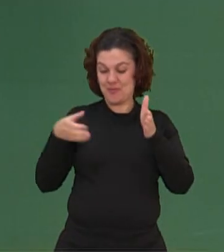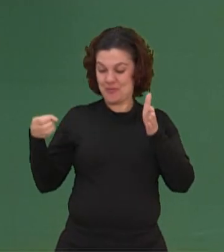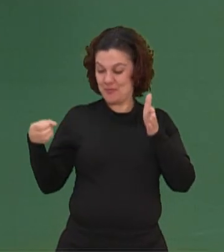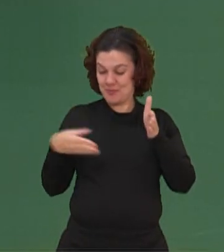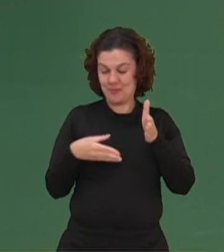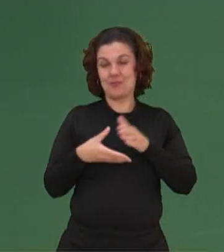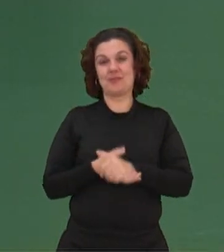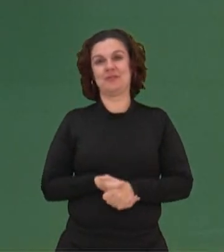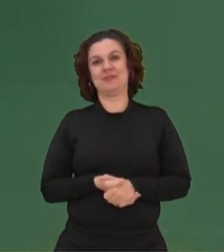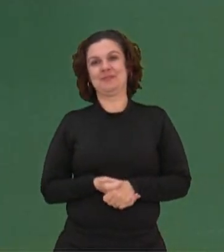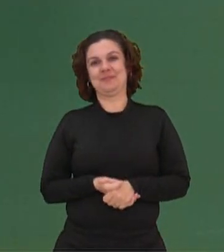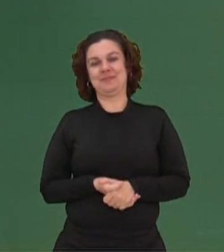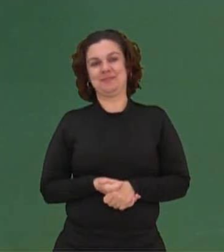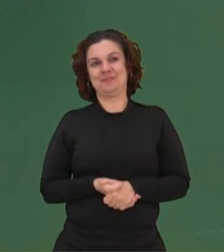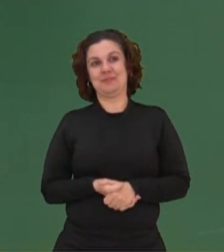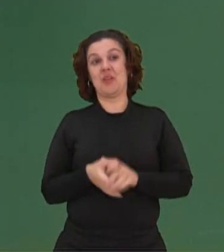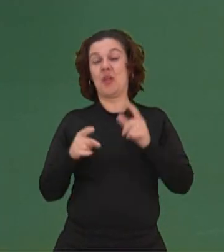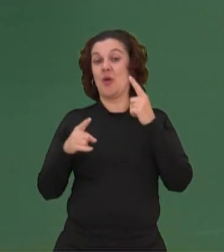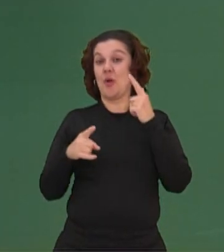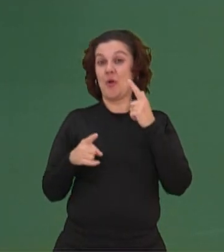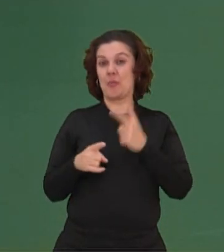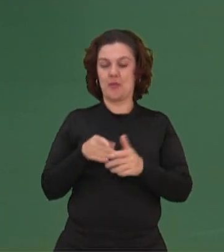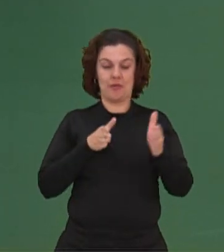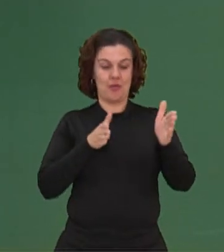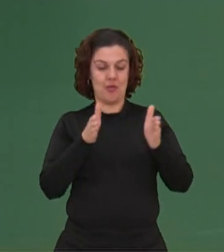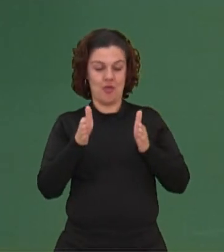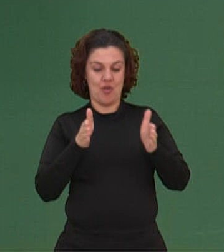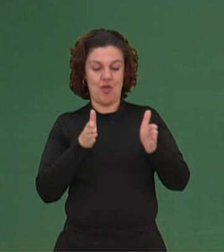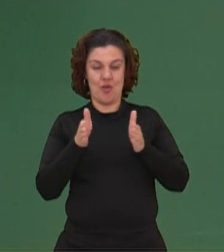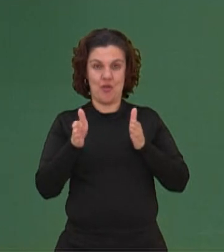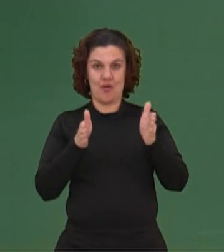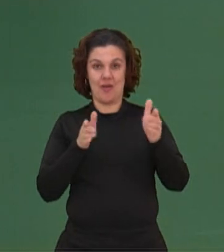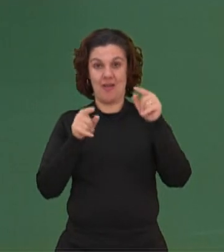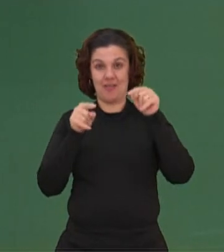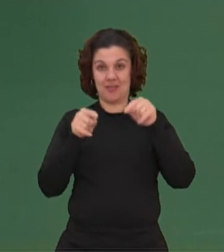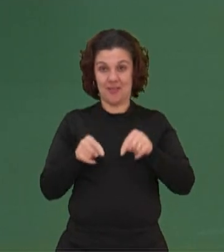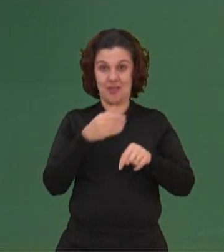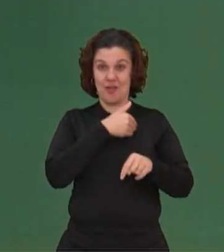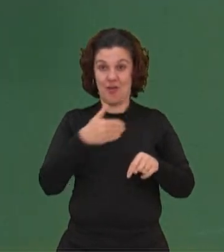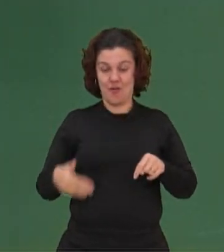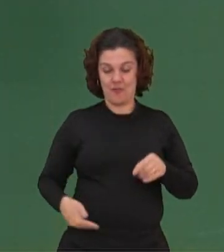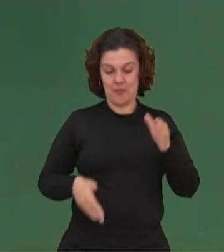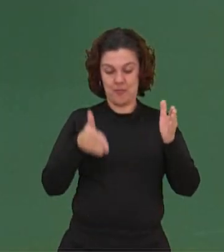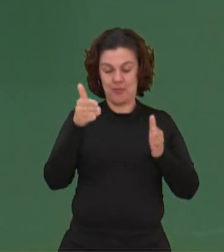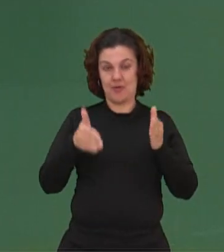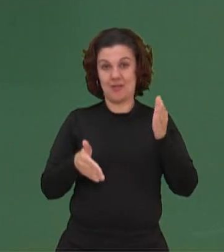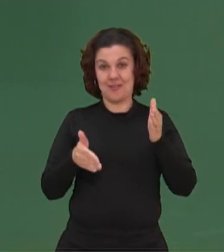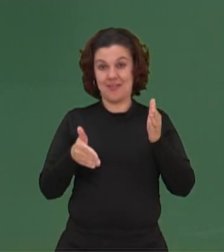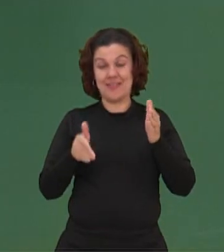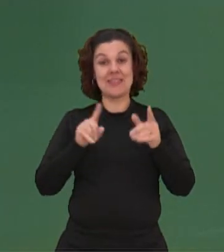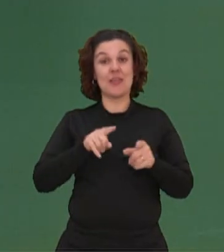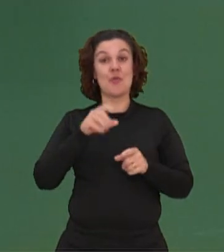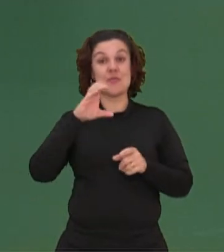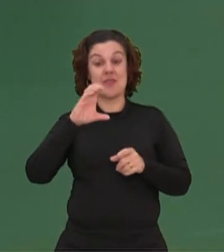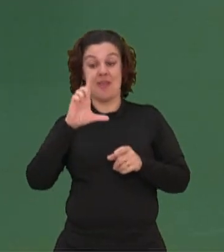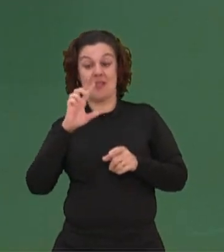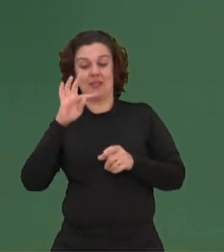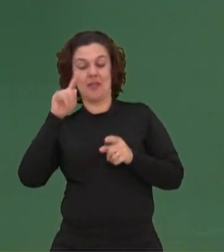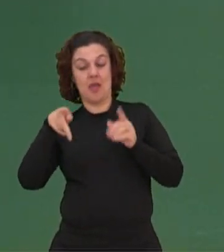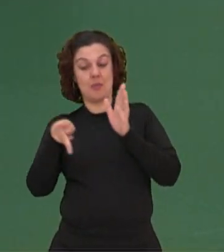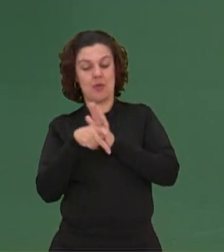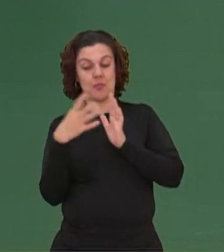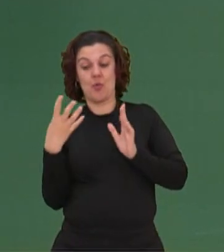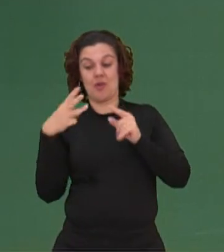Novo. Porque se o governo provisório é de 30 a 34, a CLT de 43, ela já não faz mais